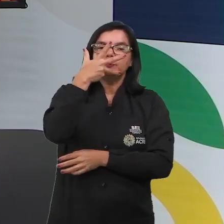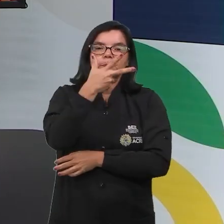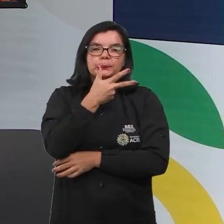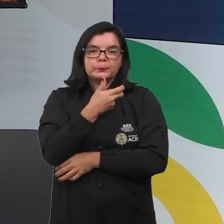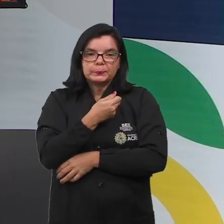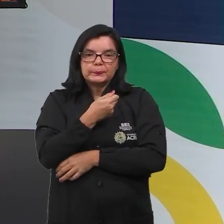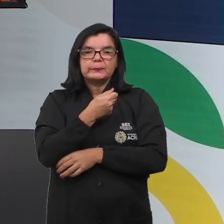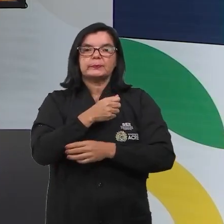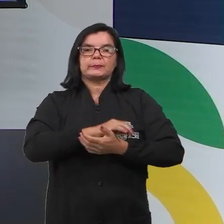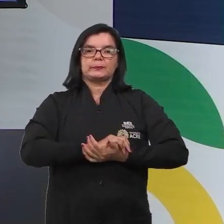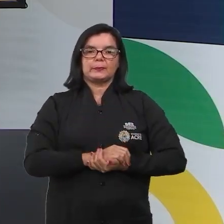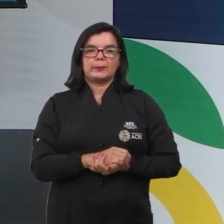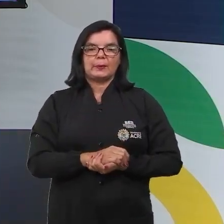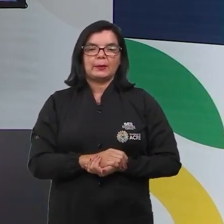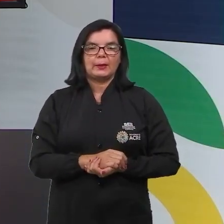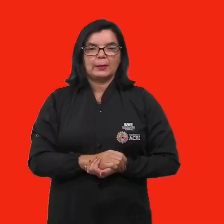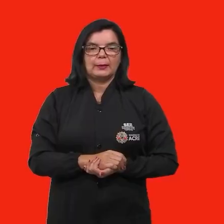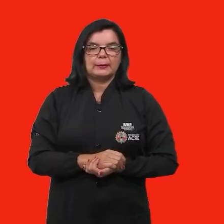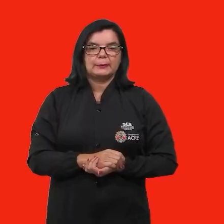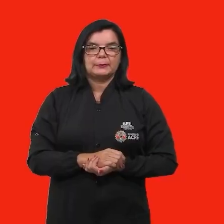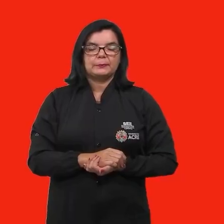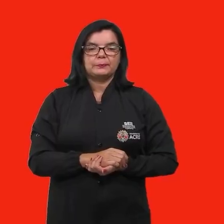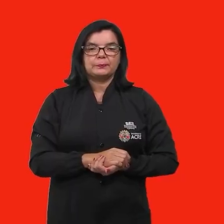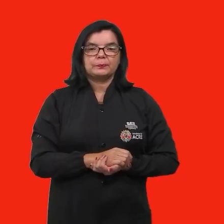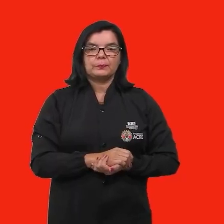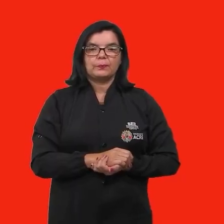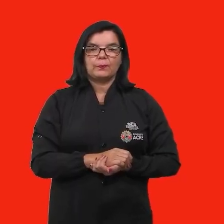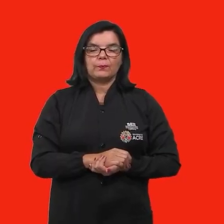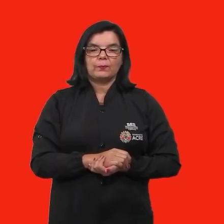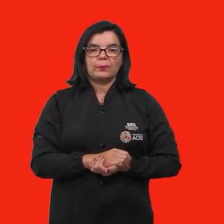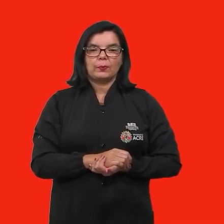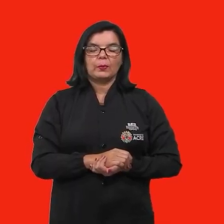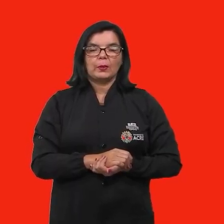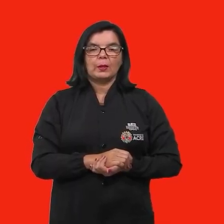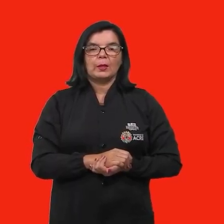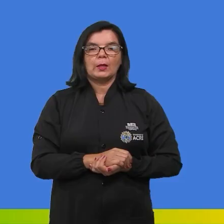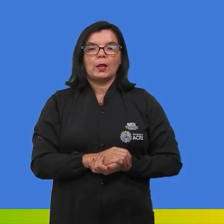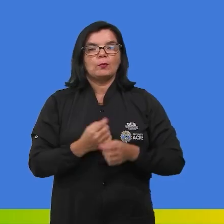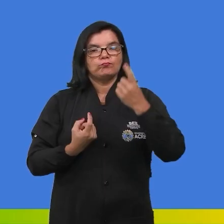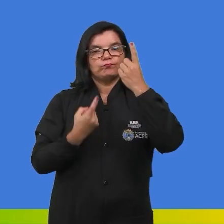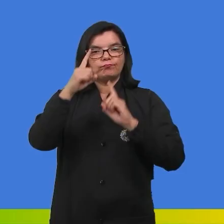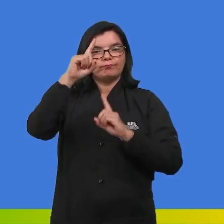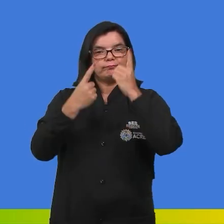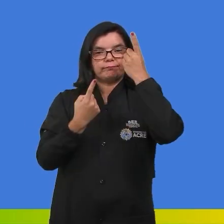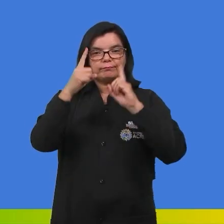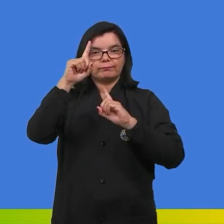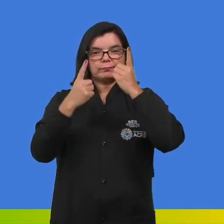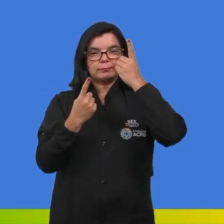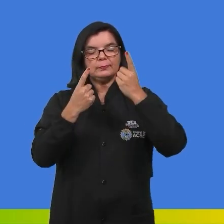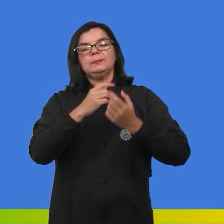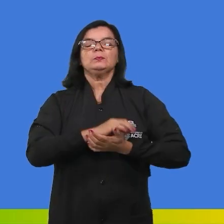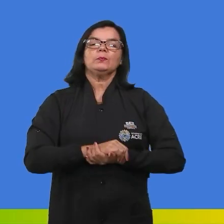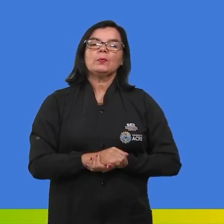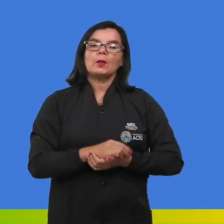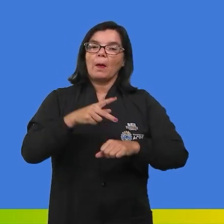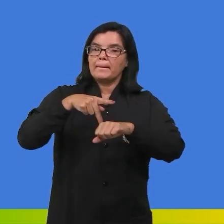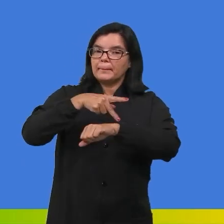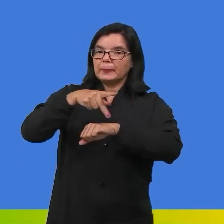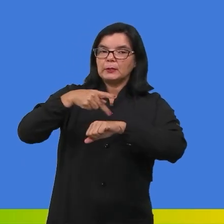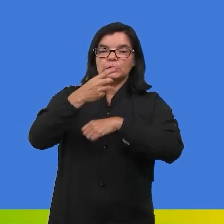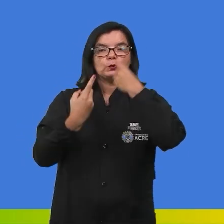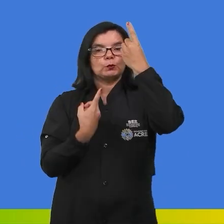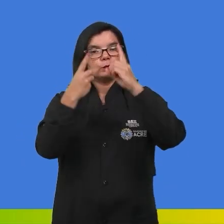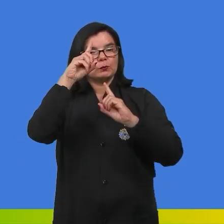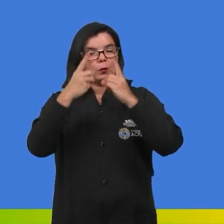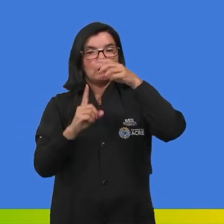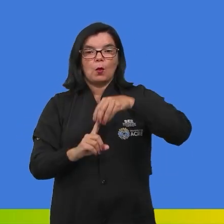exuberantes, tá bom? Aí nós chegamos aqui ao Chile, né? O Chile, que é um país, né?